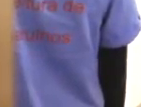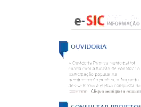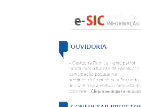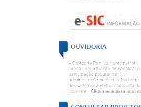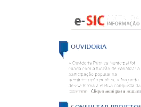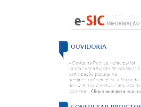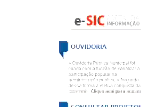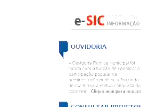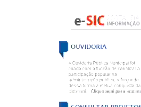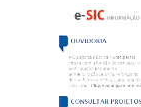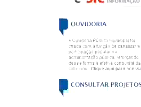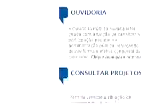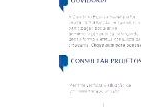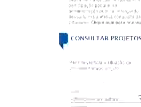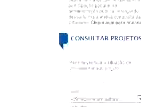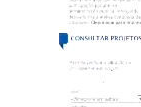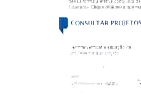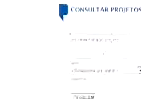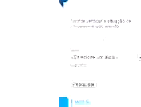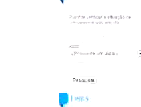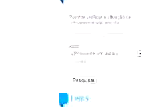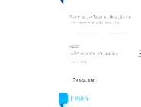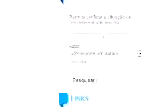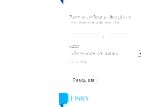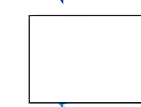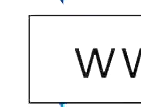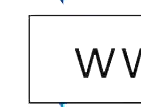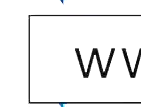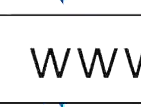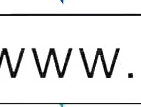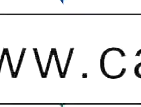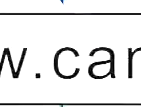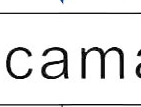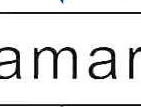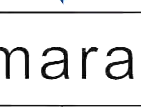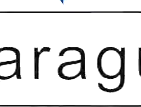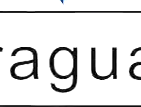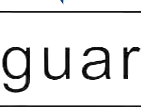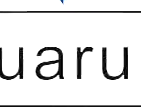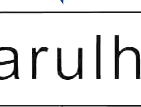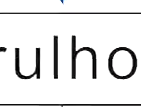2408-3433. Você também pode participar pelo site